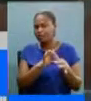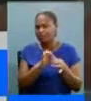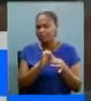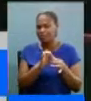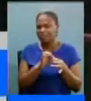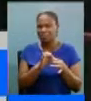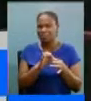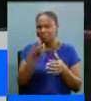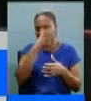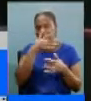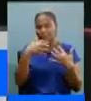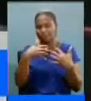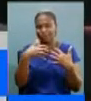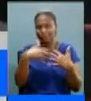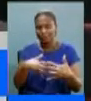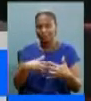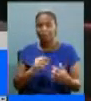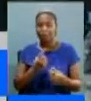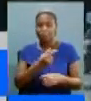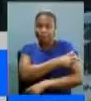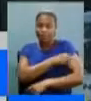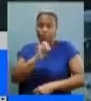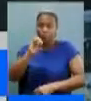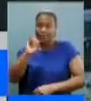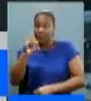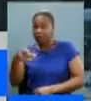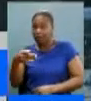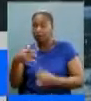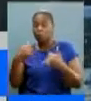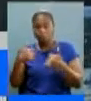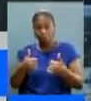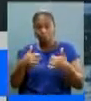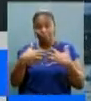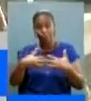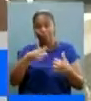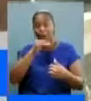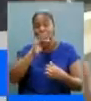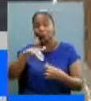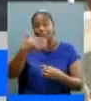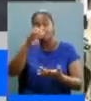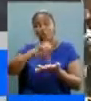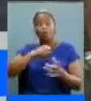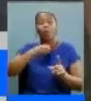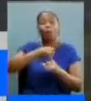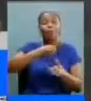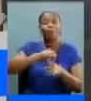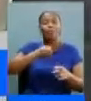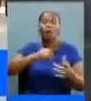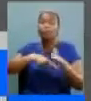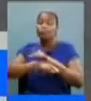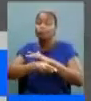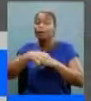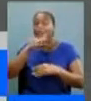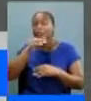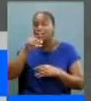atividade sindical. Para o porta-voz da OIP, um bom sindicalismo policial é o principal meio de combate à corrupção